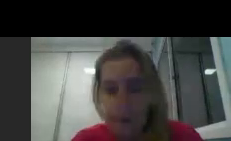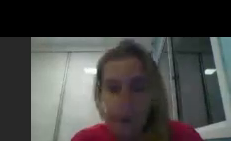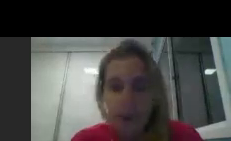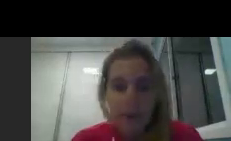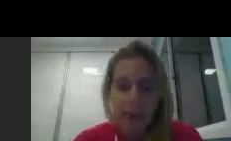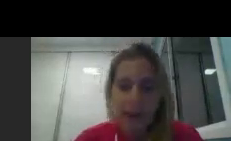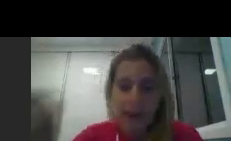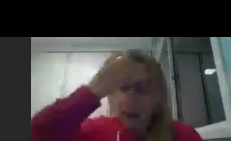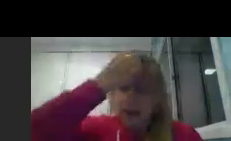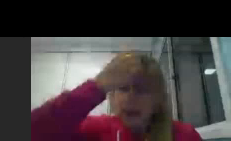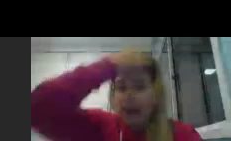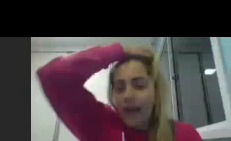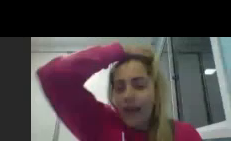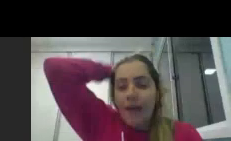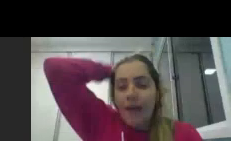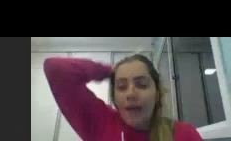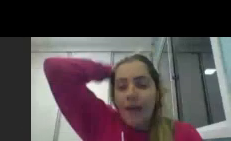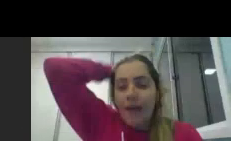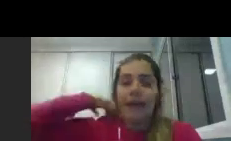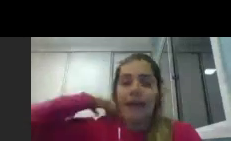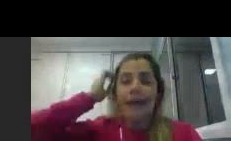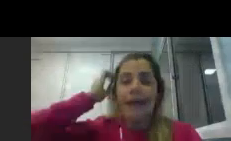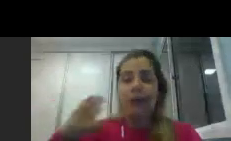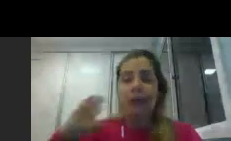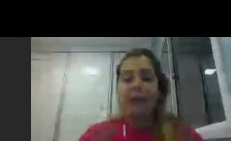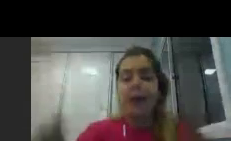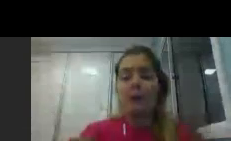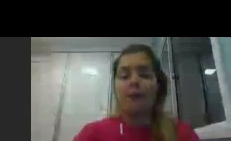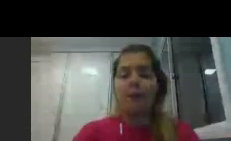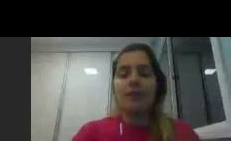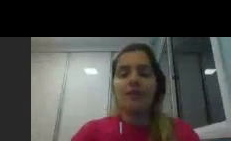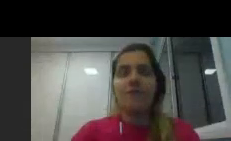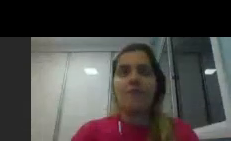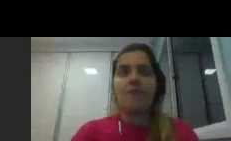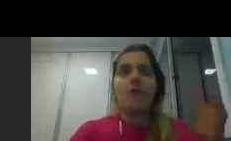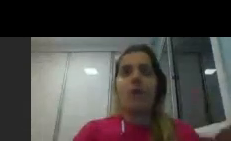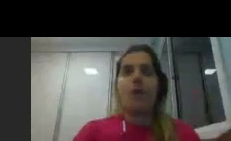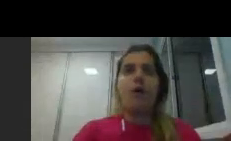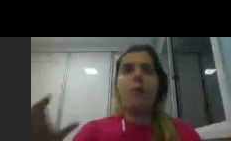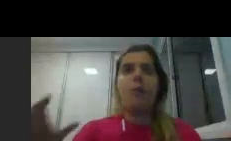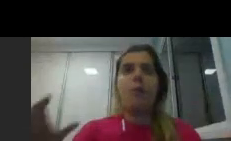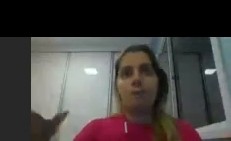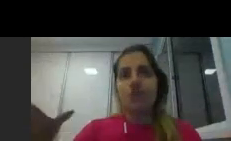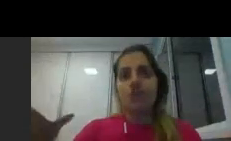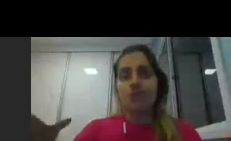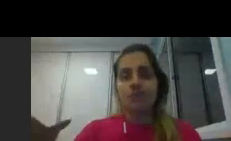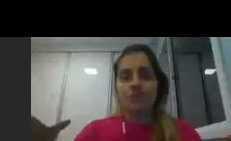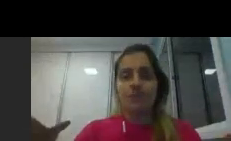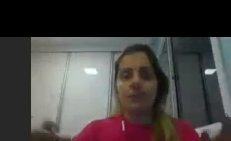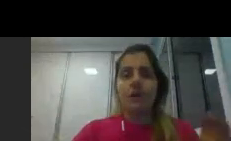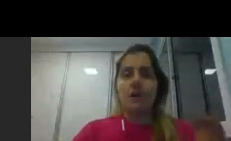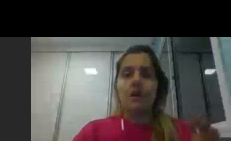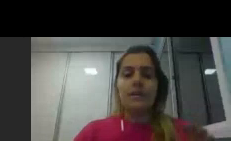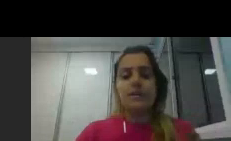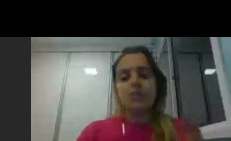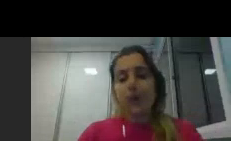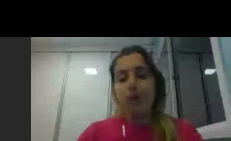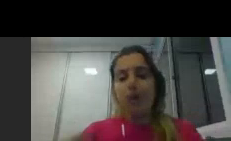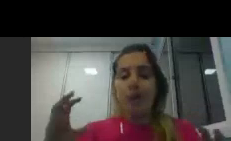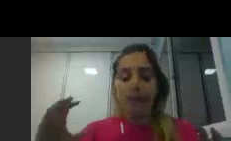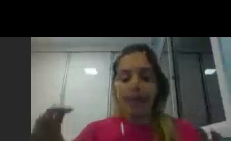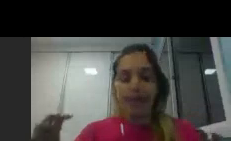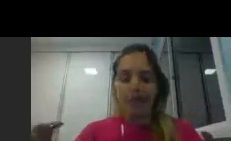da mãe, tá? E aí é combinado, por exemplo, existe a pessoa O positivo e